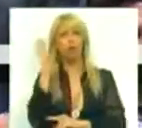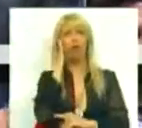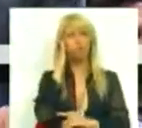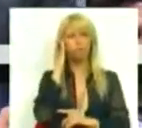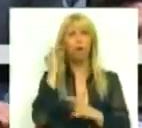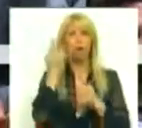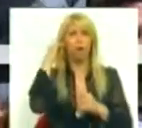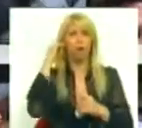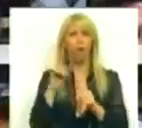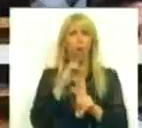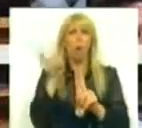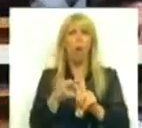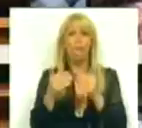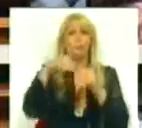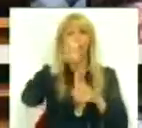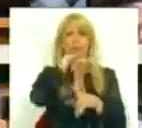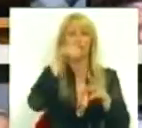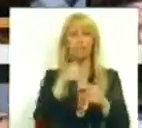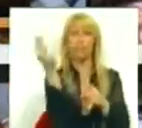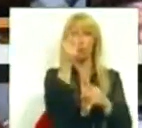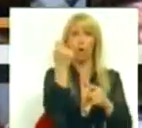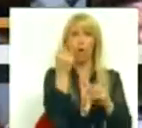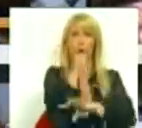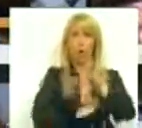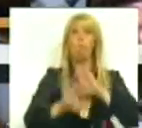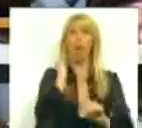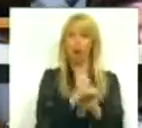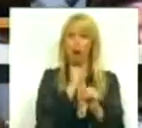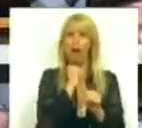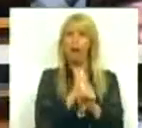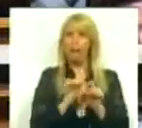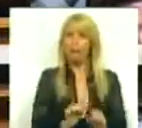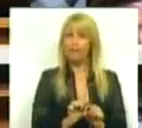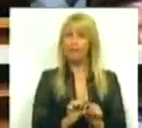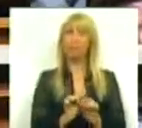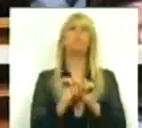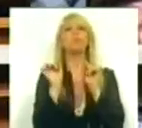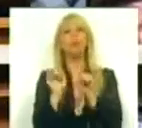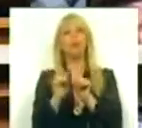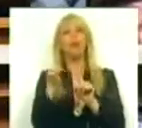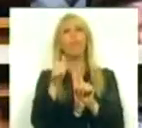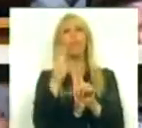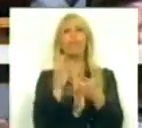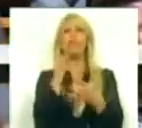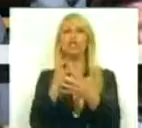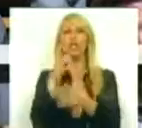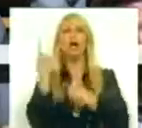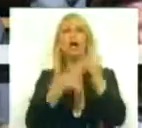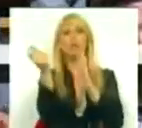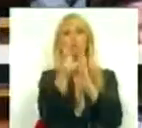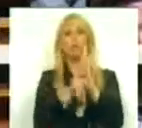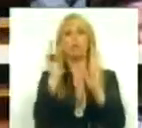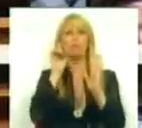de um ano no seio da União Europeia e que convém aqui destacar alguns dos seus pontos